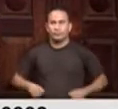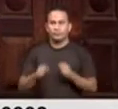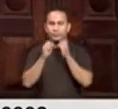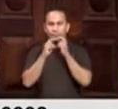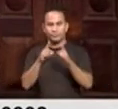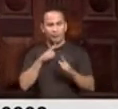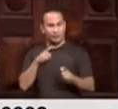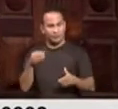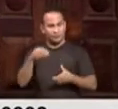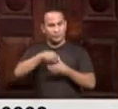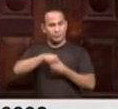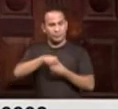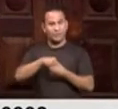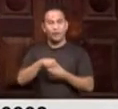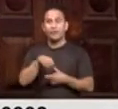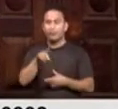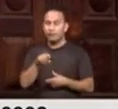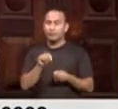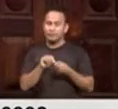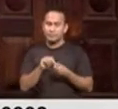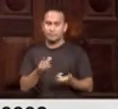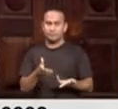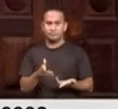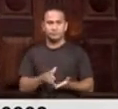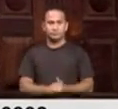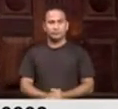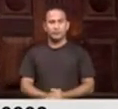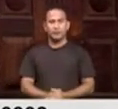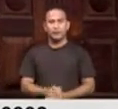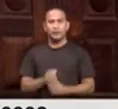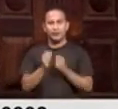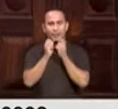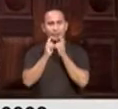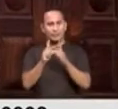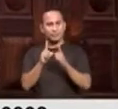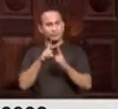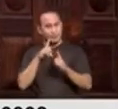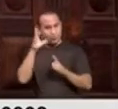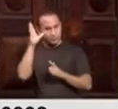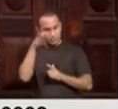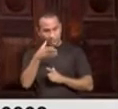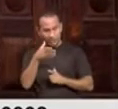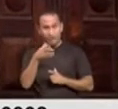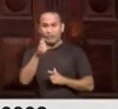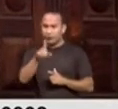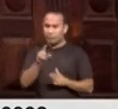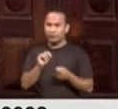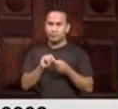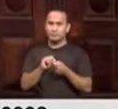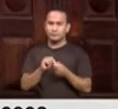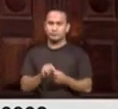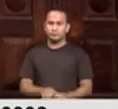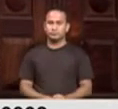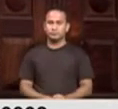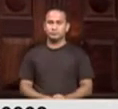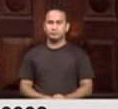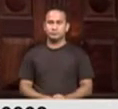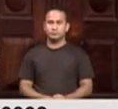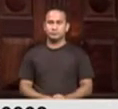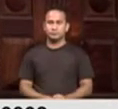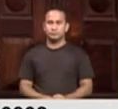tem que votar, e é o que vai fazer. Essa casa tem que decidir, e é o que vai fazer.